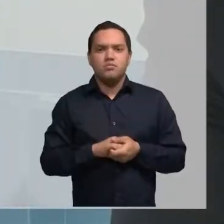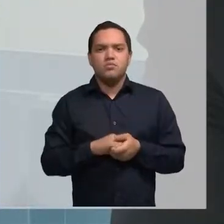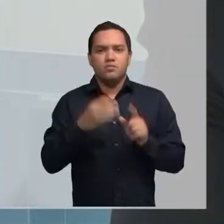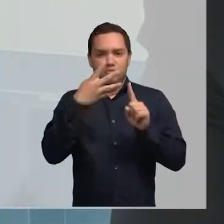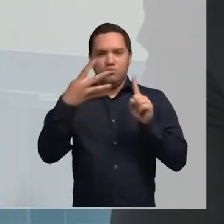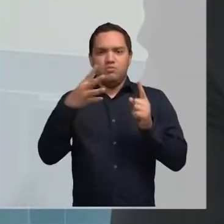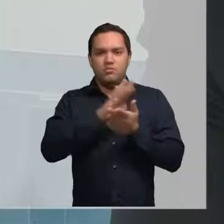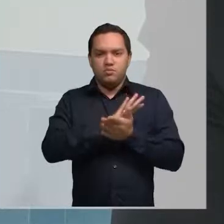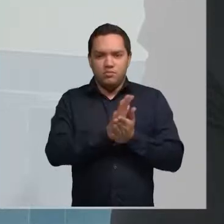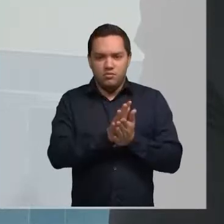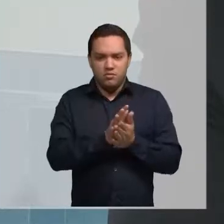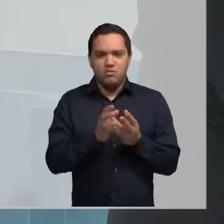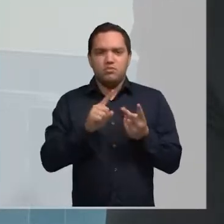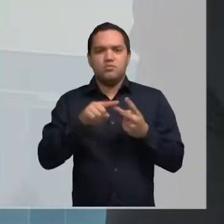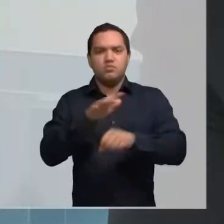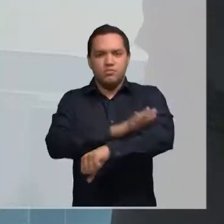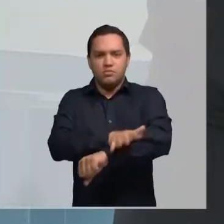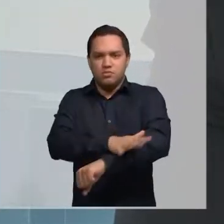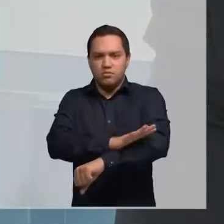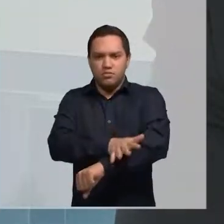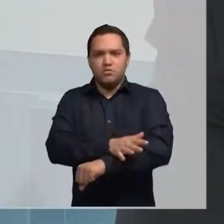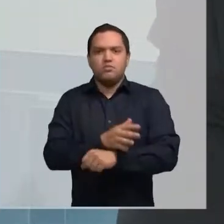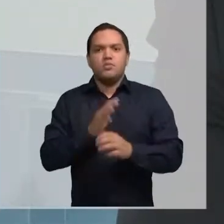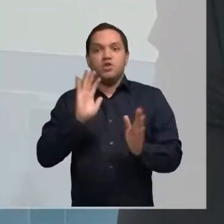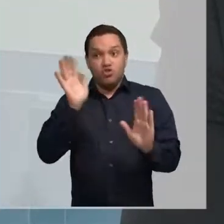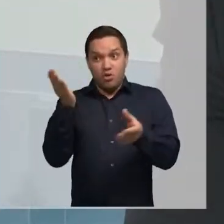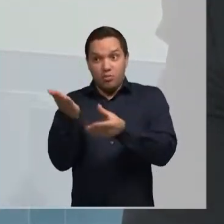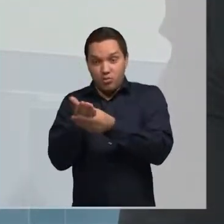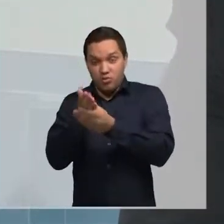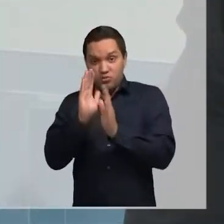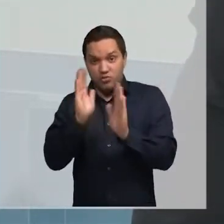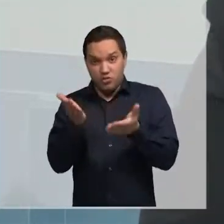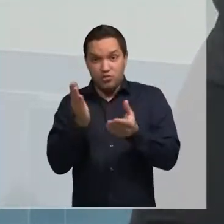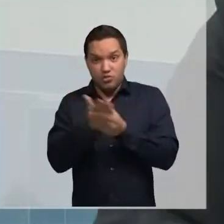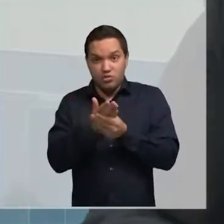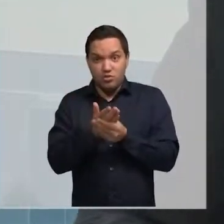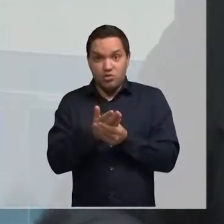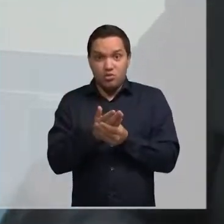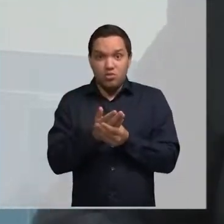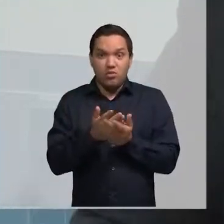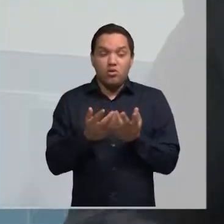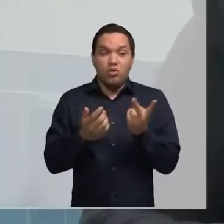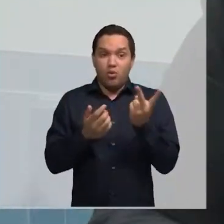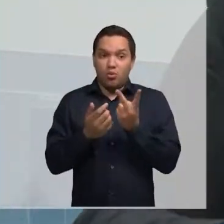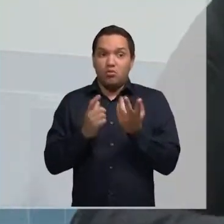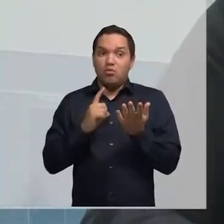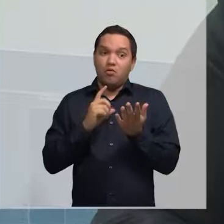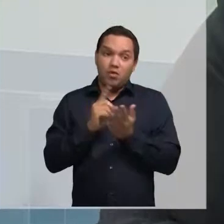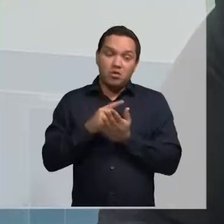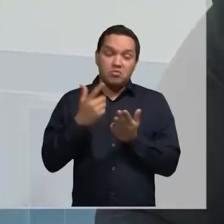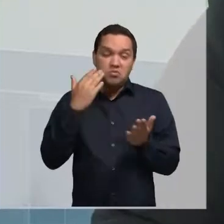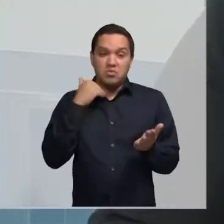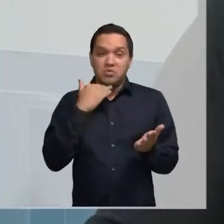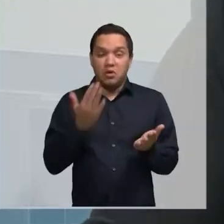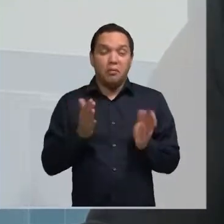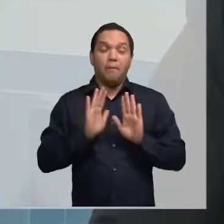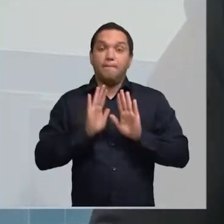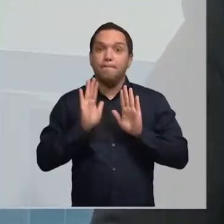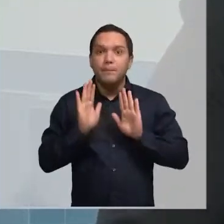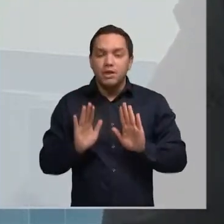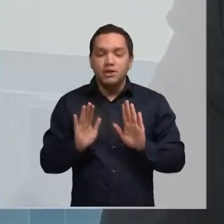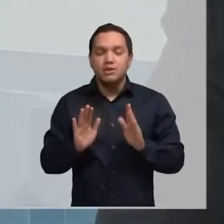Homofobia, racismo. Ele está sendo acusado, né? Não sei se ele é homofóbico ou é racista, mas ele está sendo acusado de algumas declarações